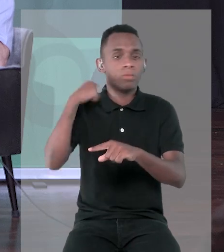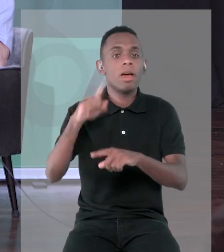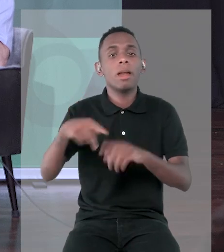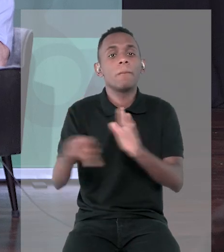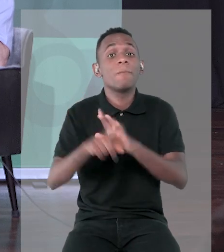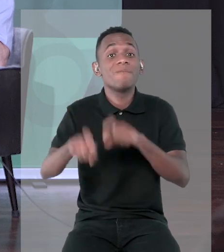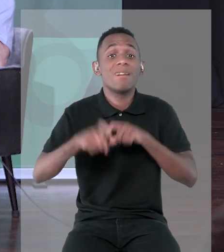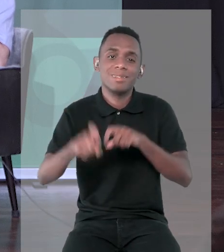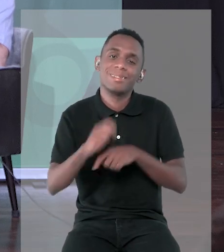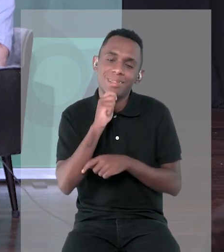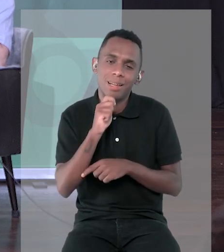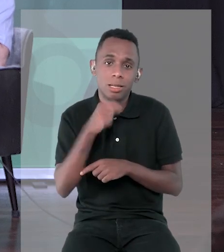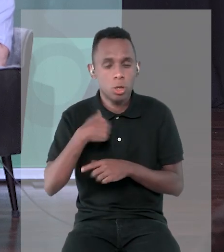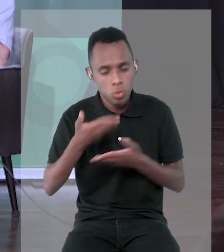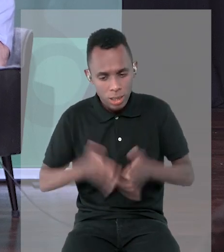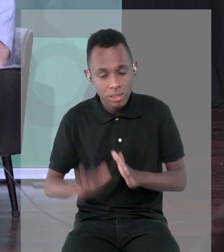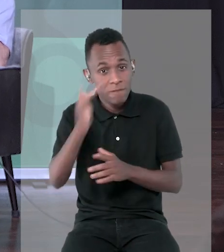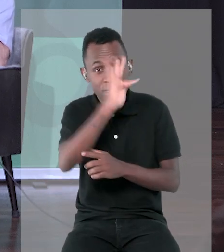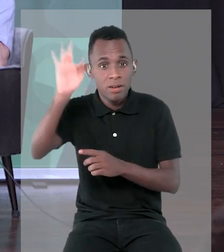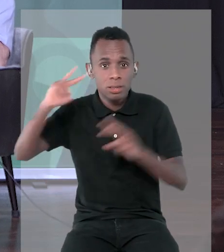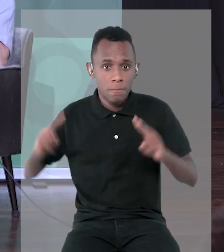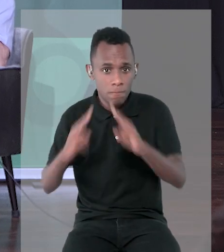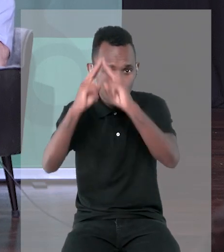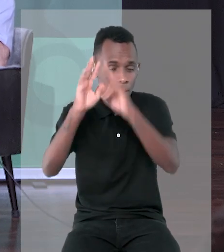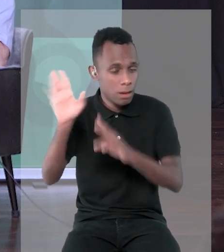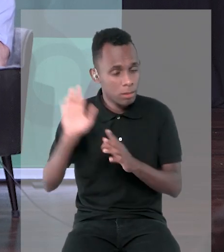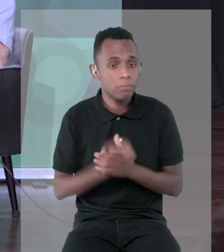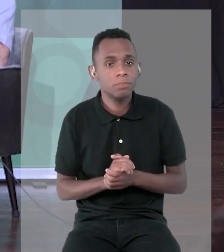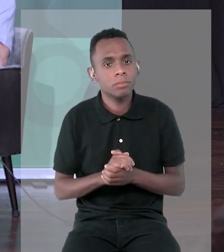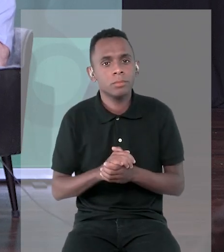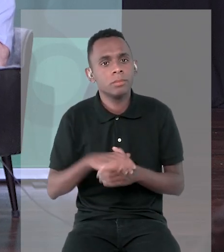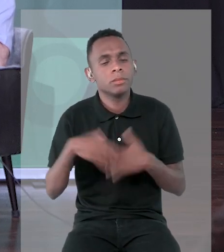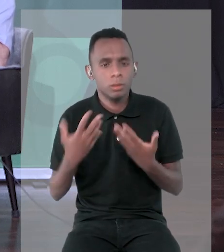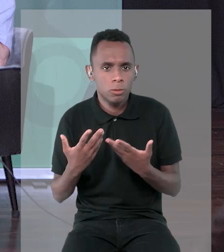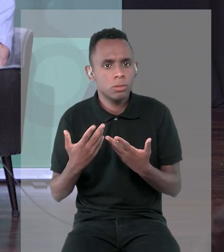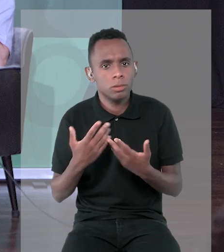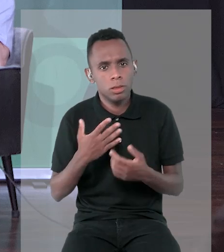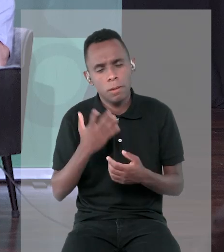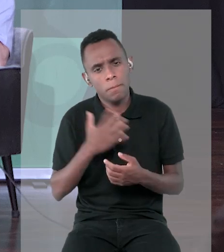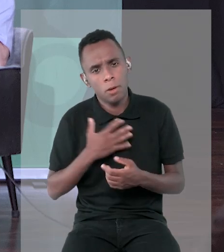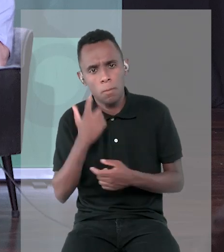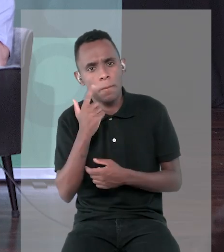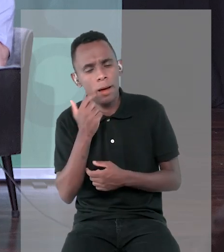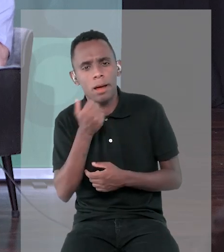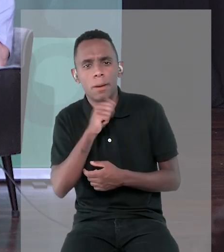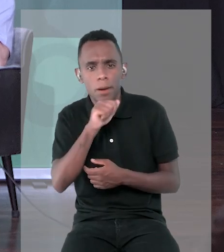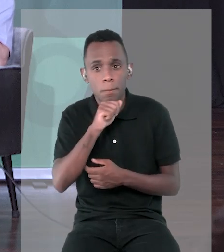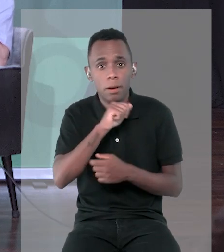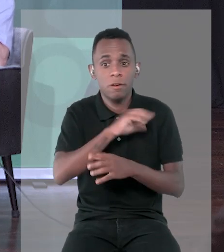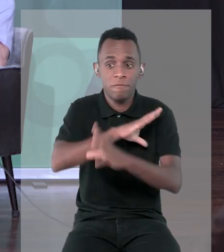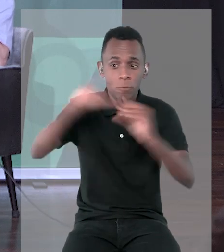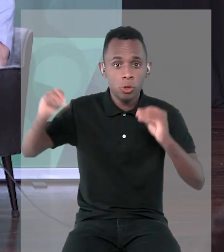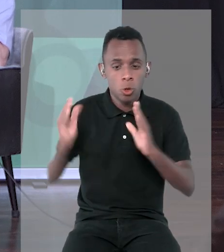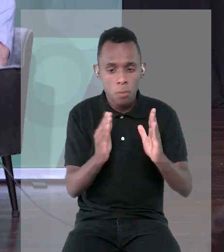Fazenda Vulcão. Eu nasci na França, em Paris, e não foi nenhum preciosismo, né, dos meus pais. Meus pais fugiram na época da